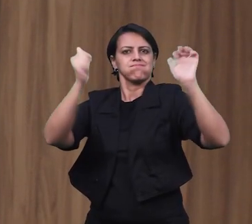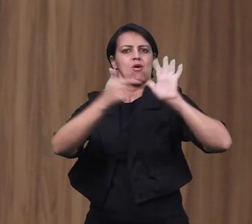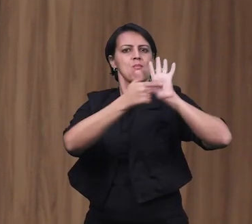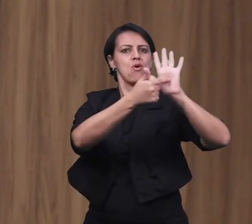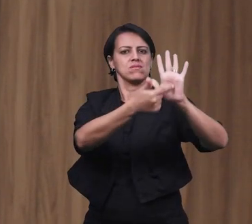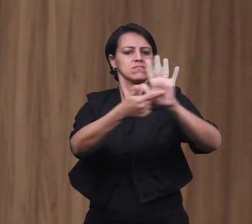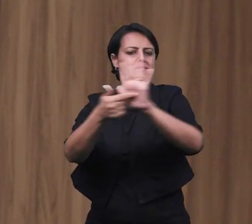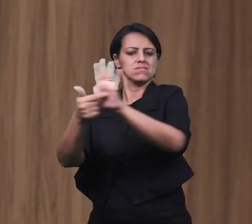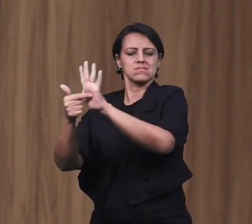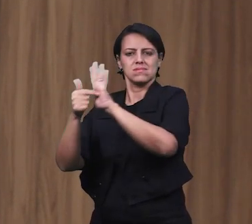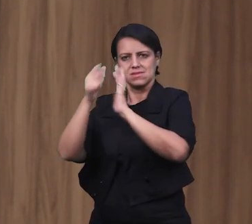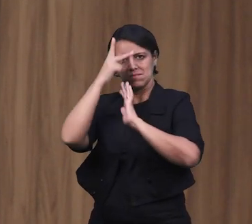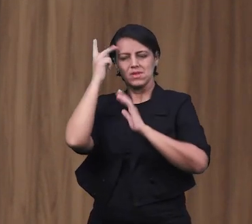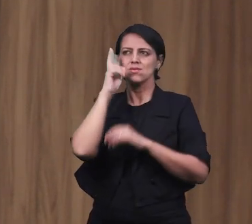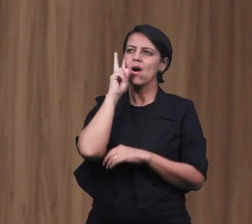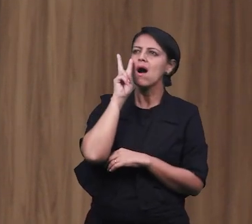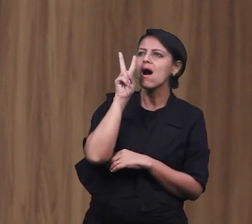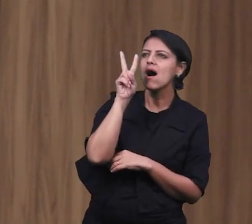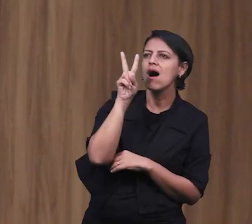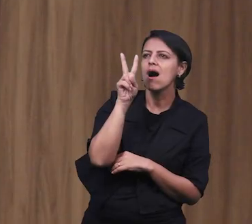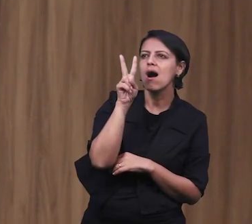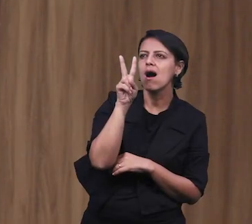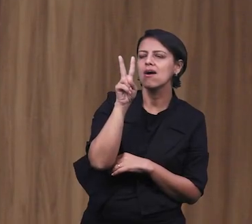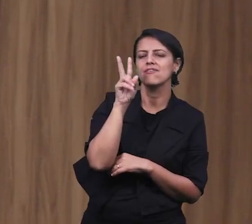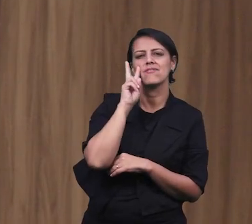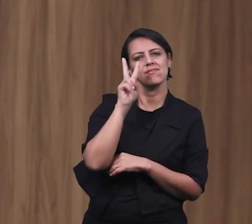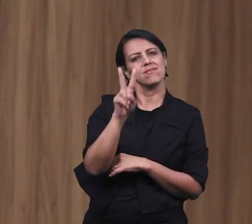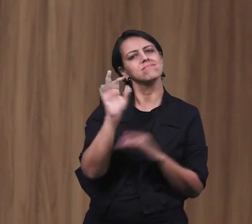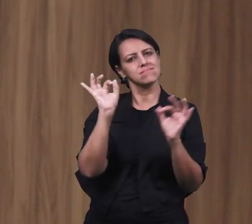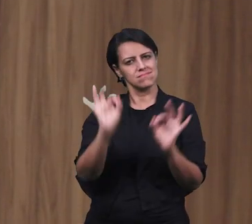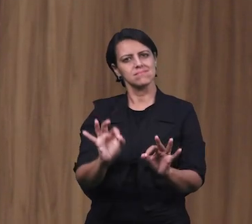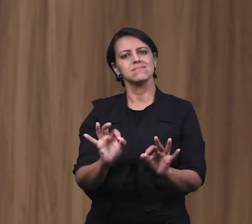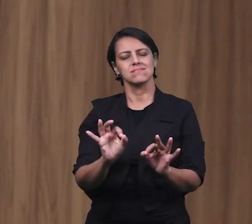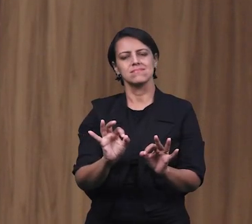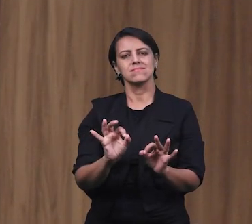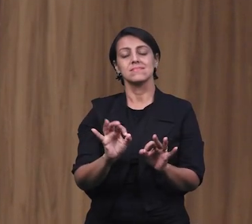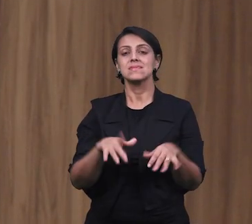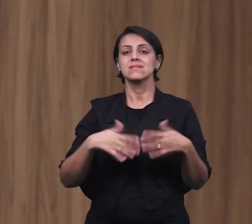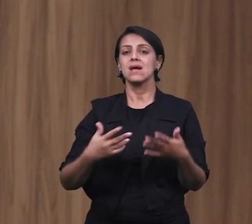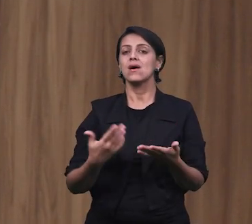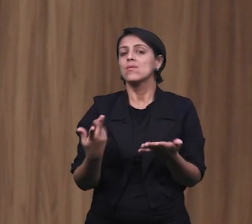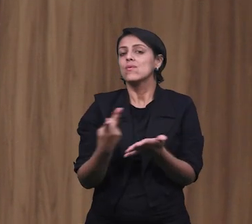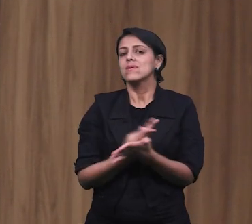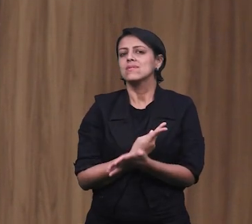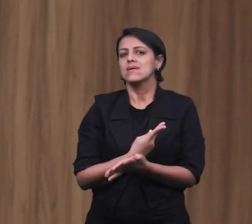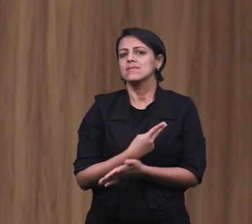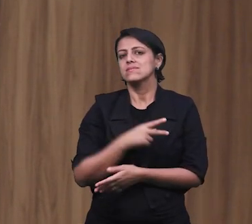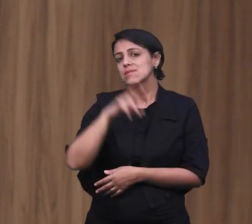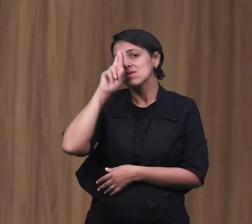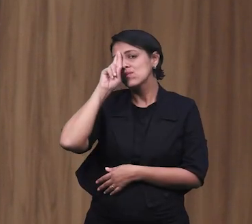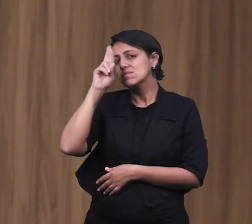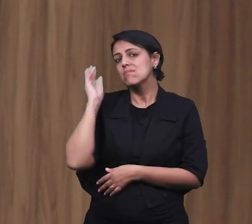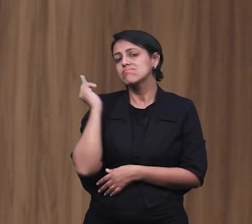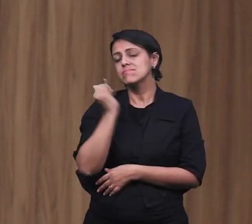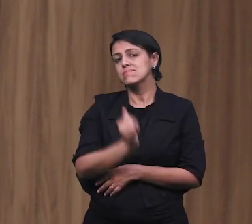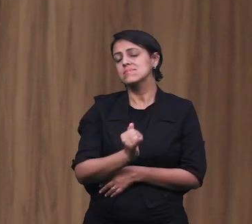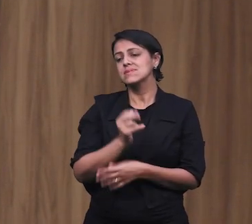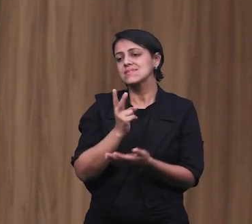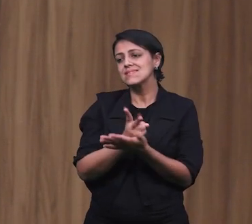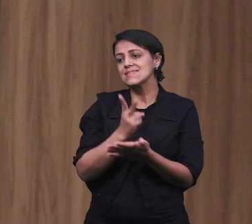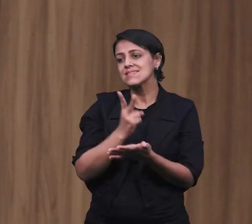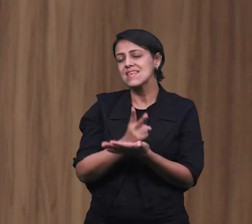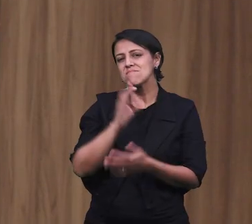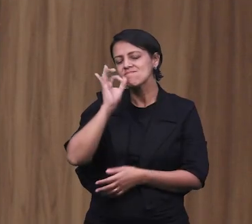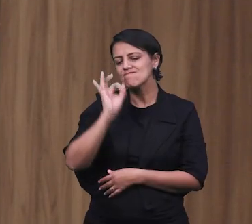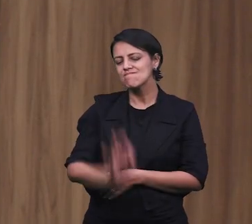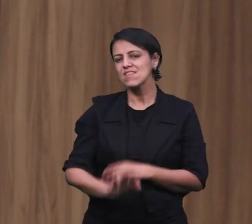nesse capítulo, e também quando isso acontece aqui, o Senhor está dizendo que ele ia confirmar, né? Todo mundo ia